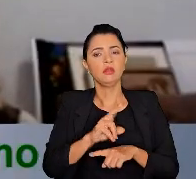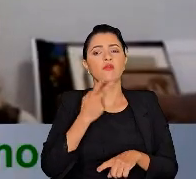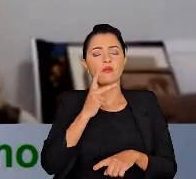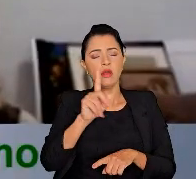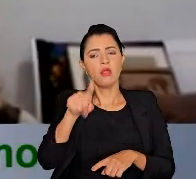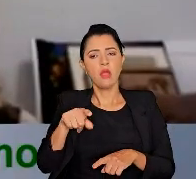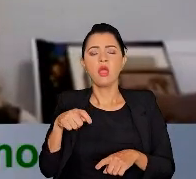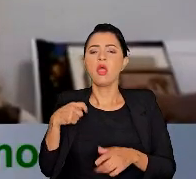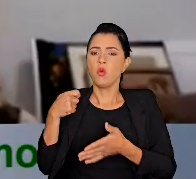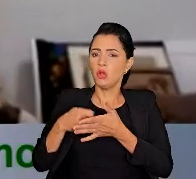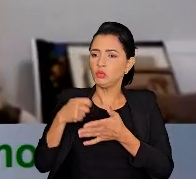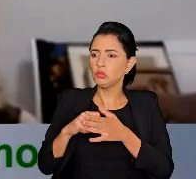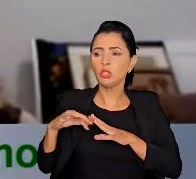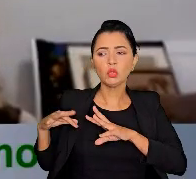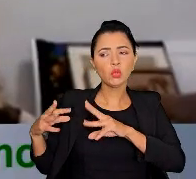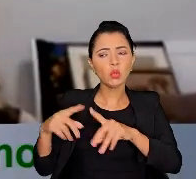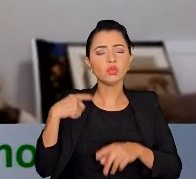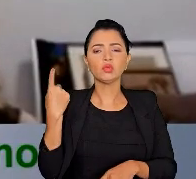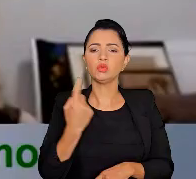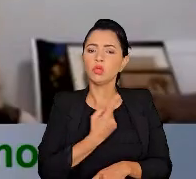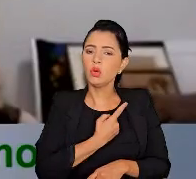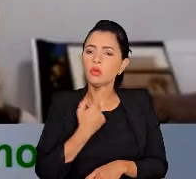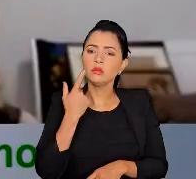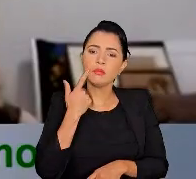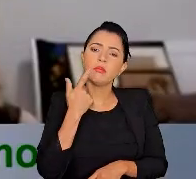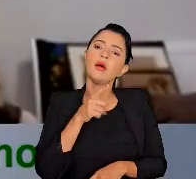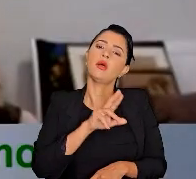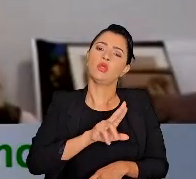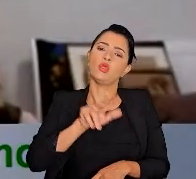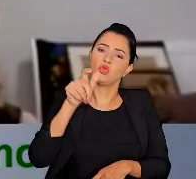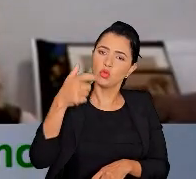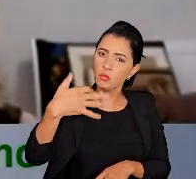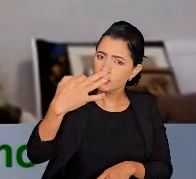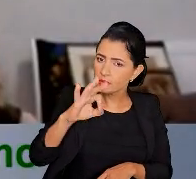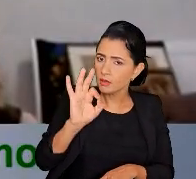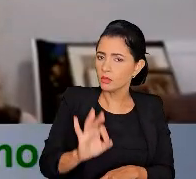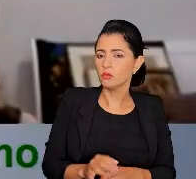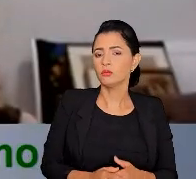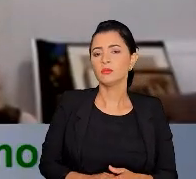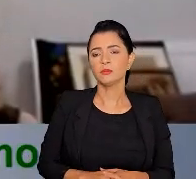de todos nós para chamar as coisas pelos nomes que elas têm.